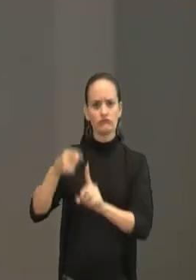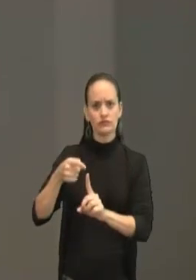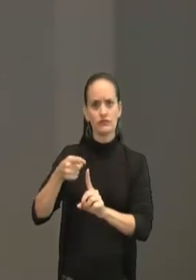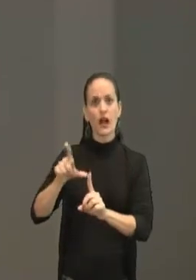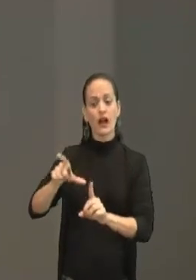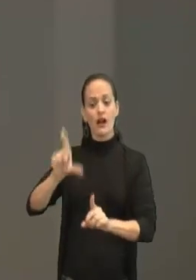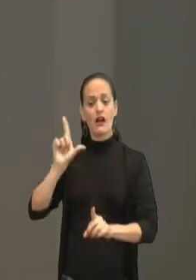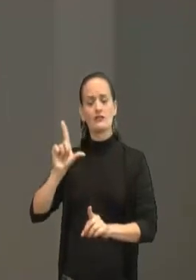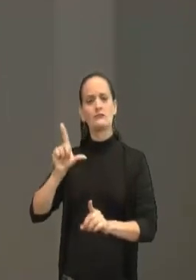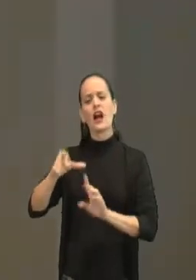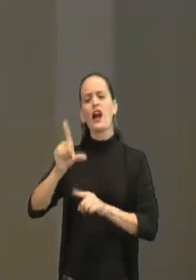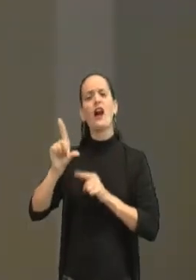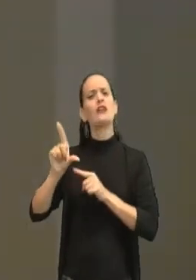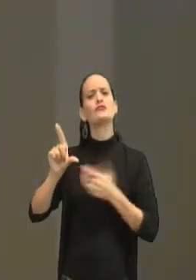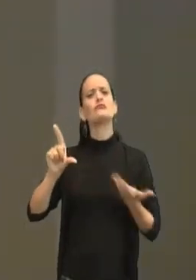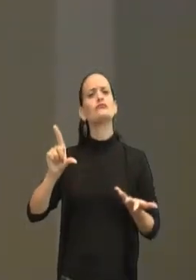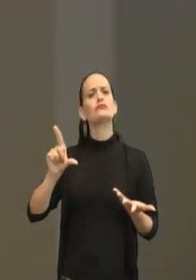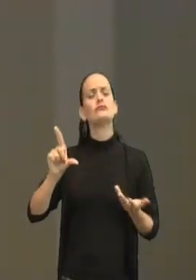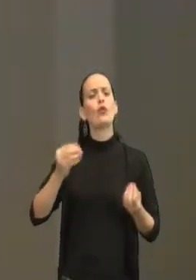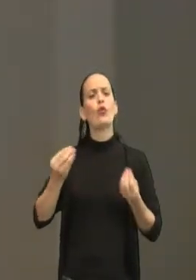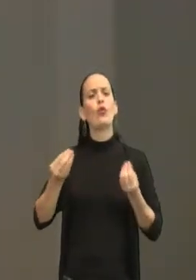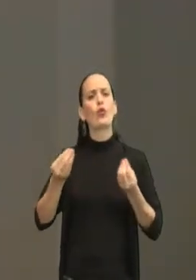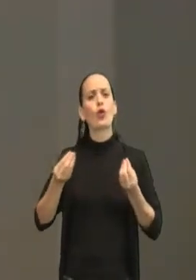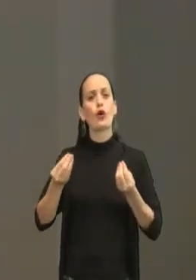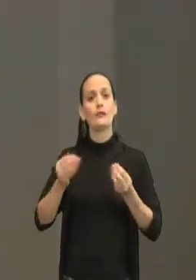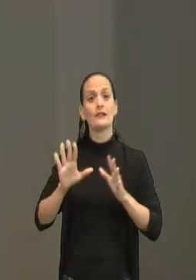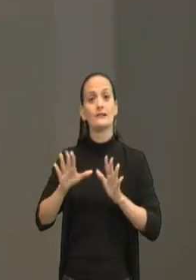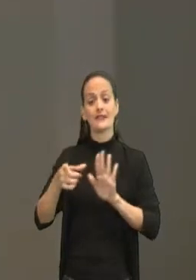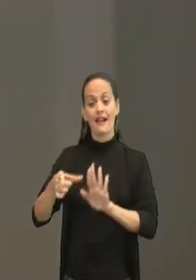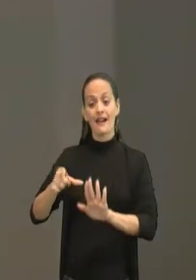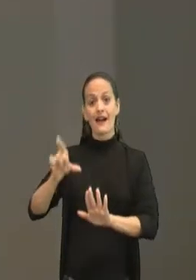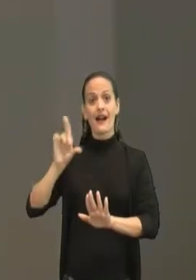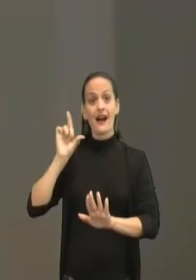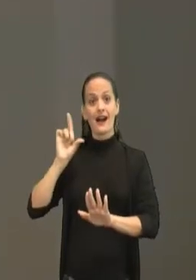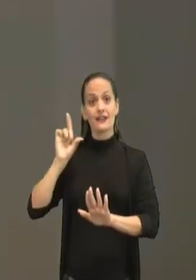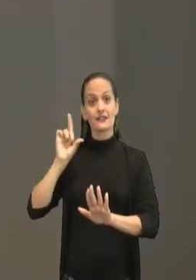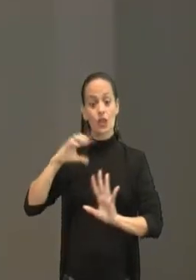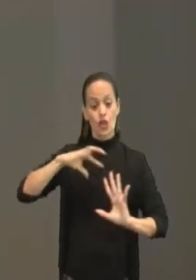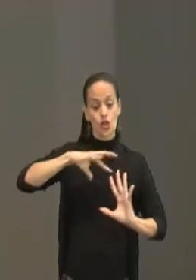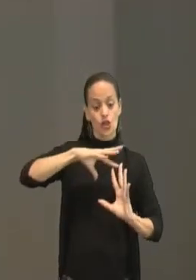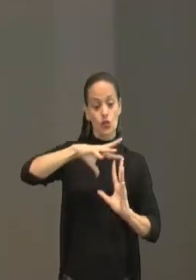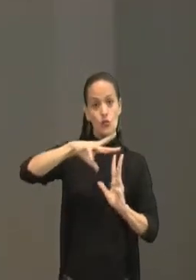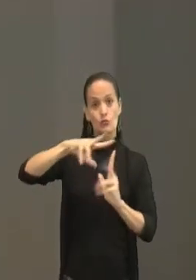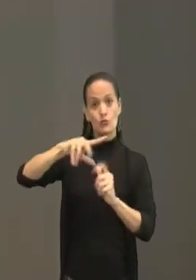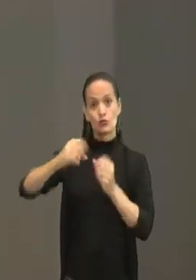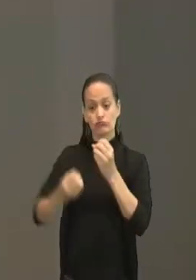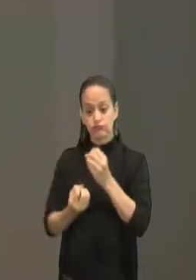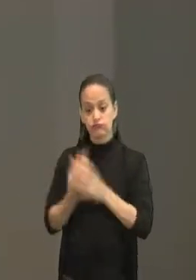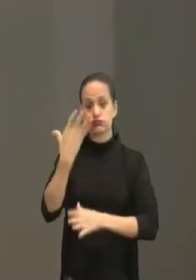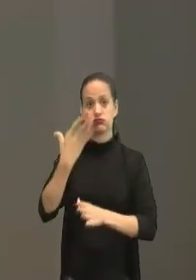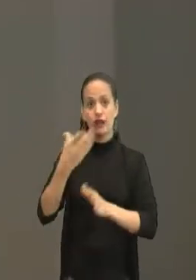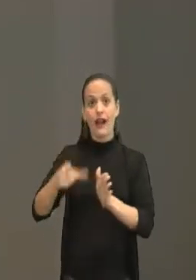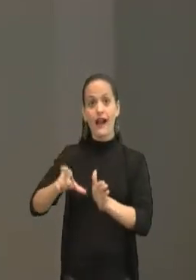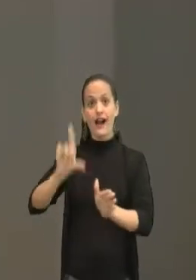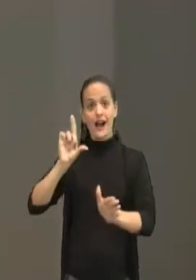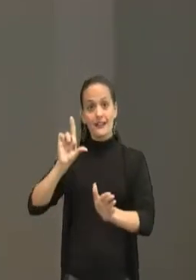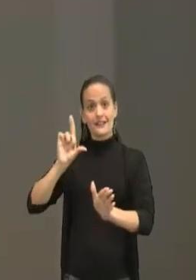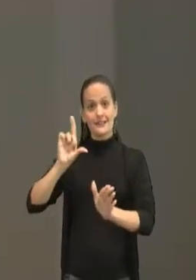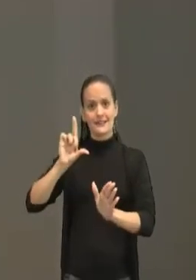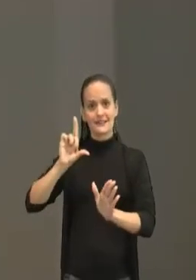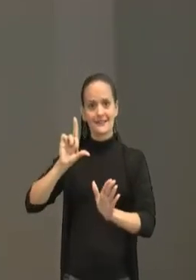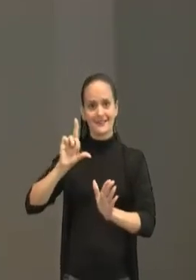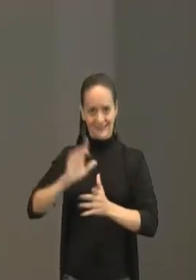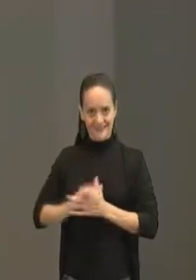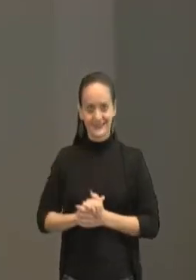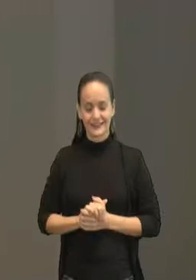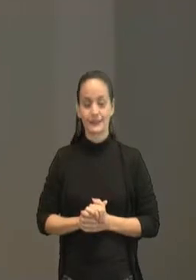mas antes quando? Antes da fundação do mundo. O próprio verso 4 nos diz isso, assim